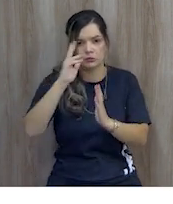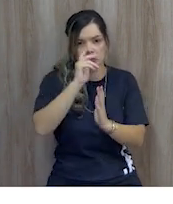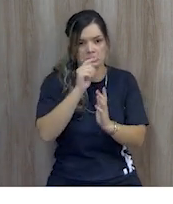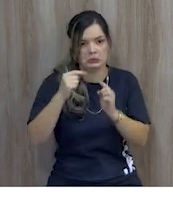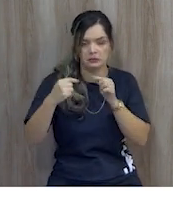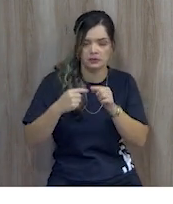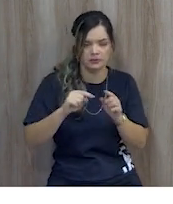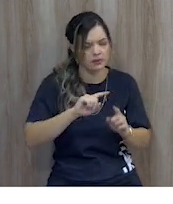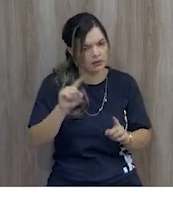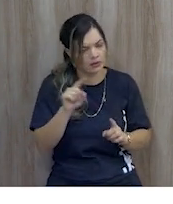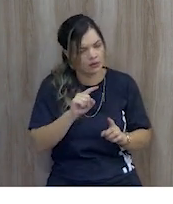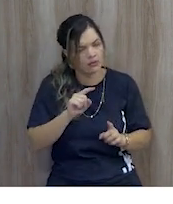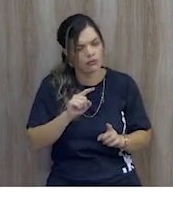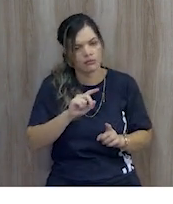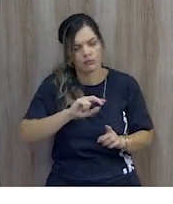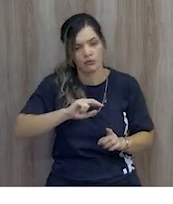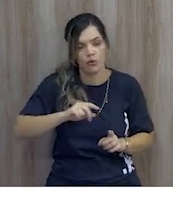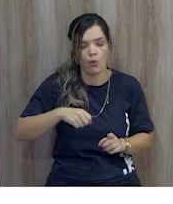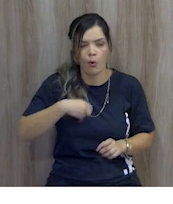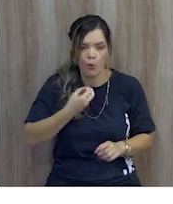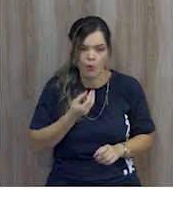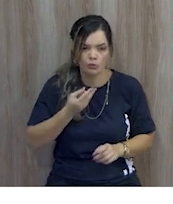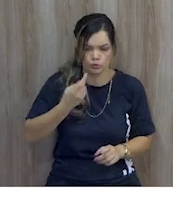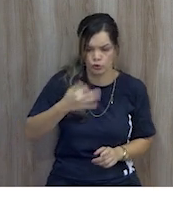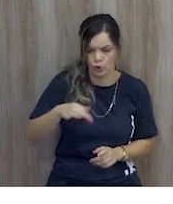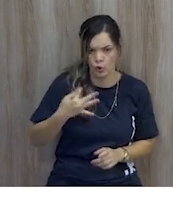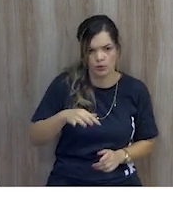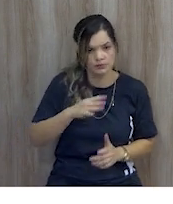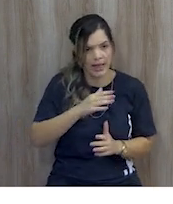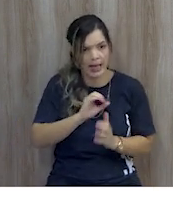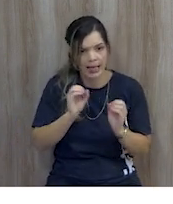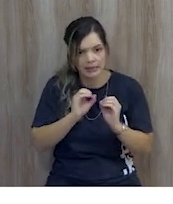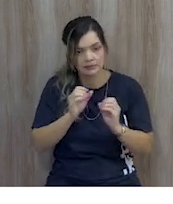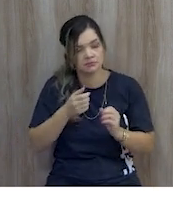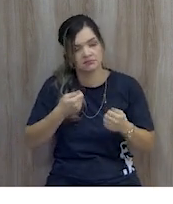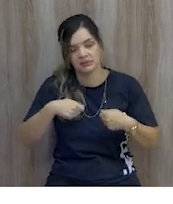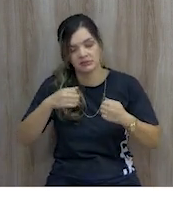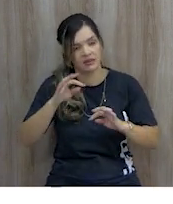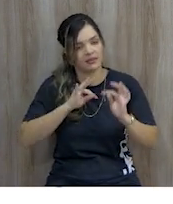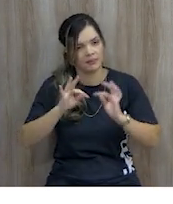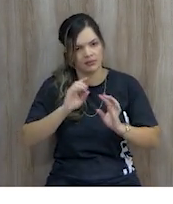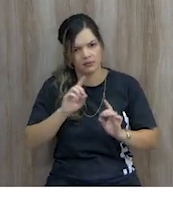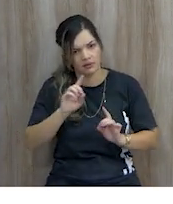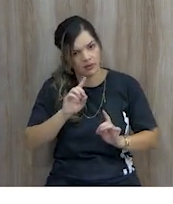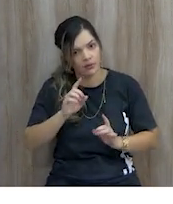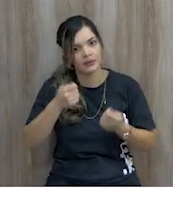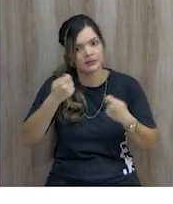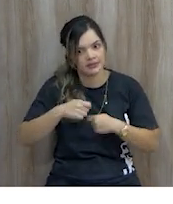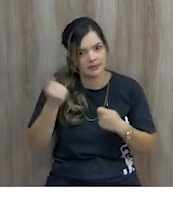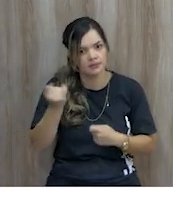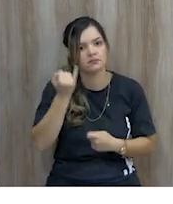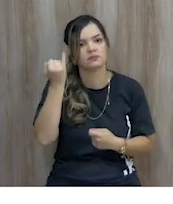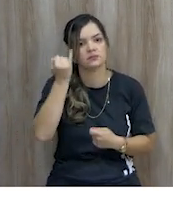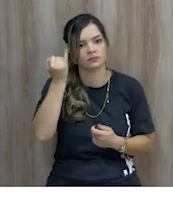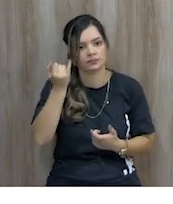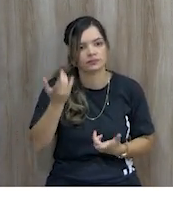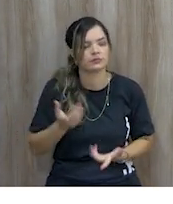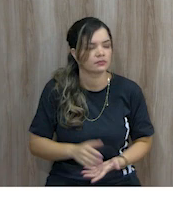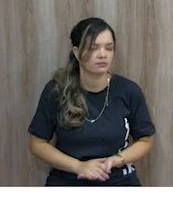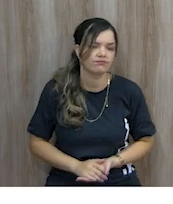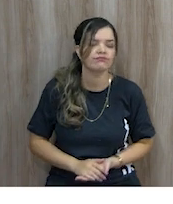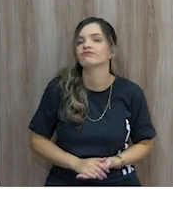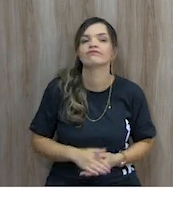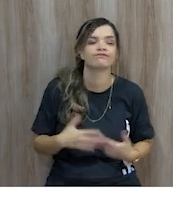sentindo, não preciso tratar. Muito pelo contrário, é importante. E aí, são casos